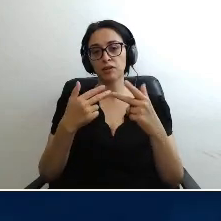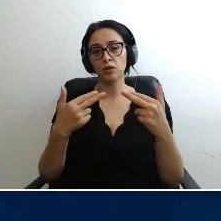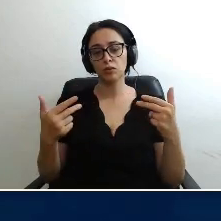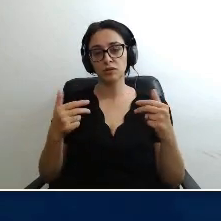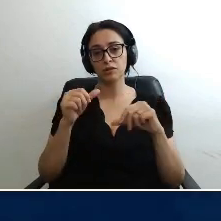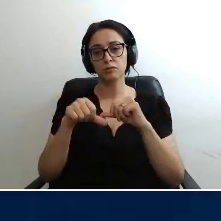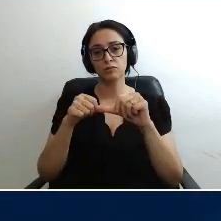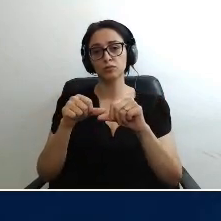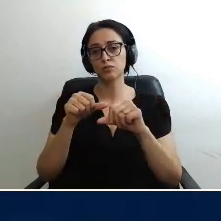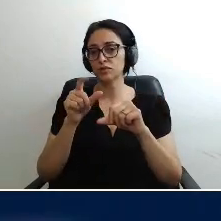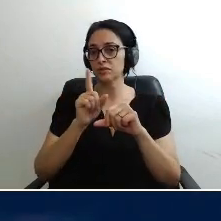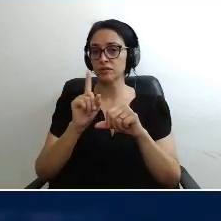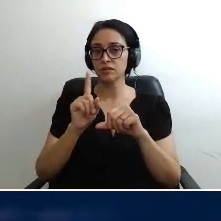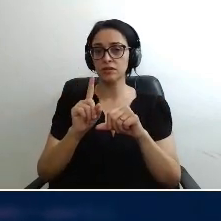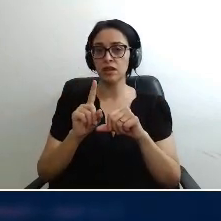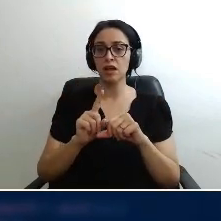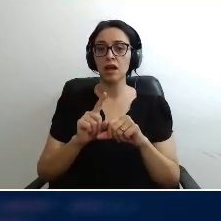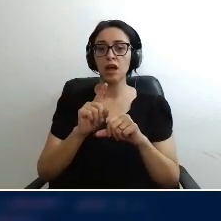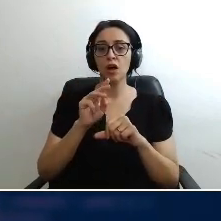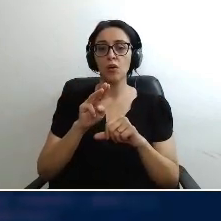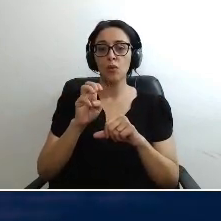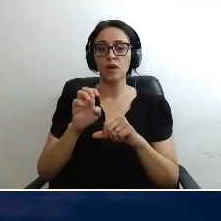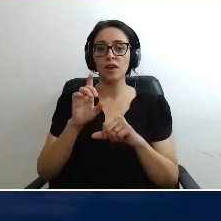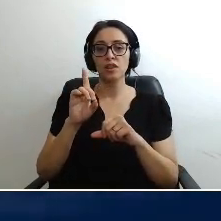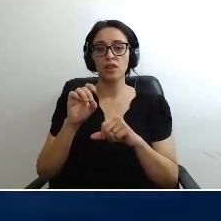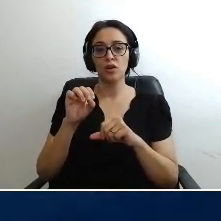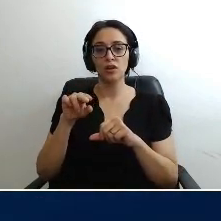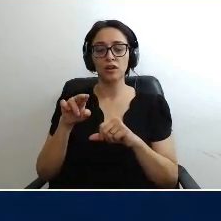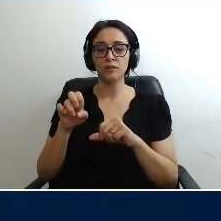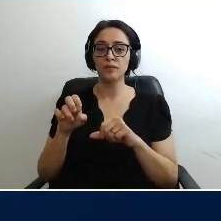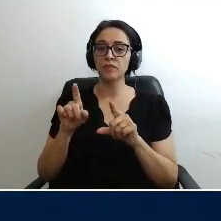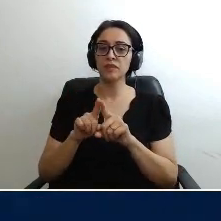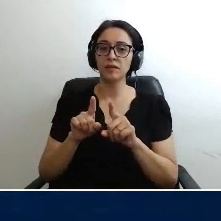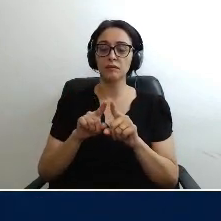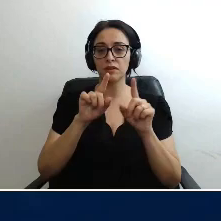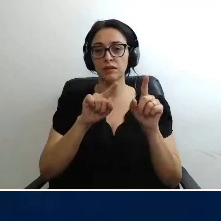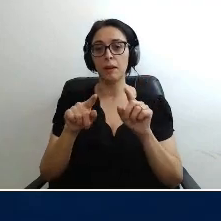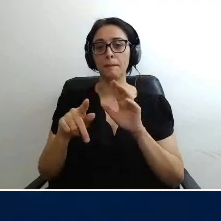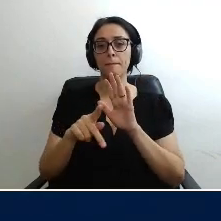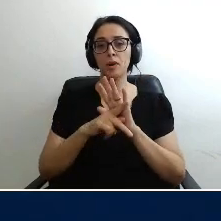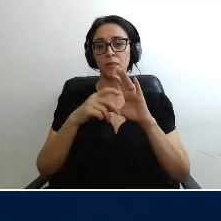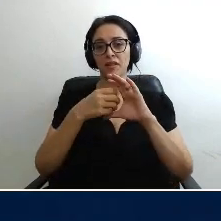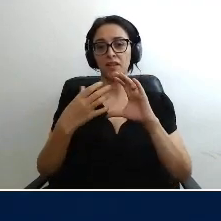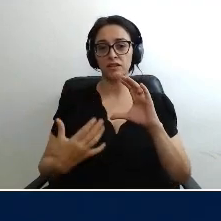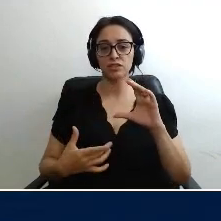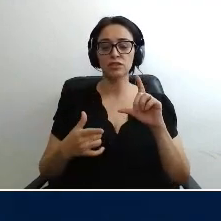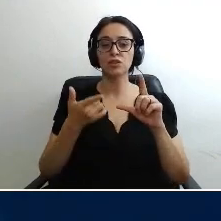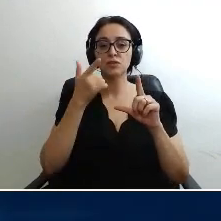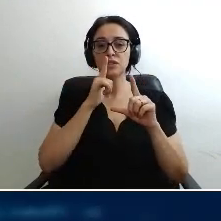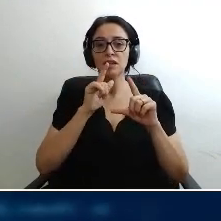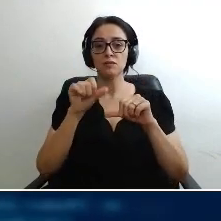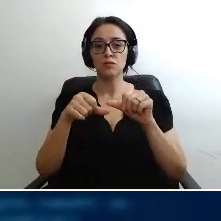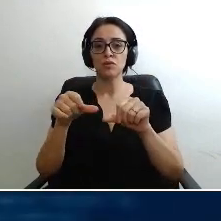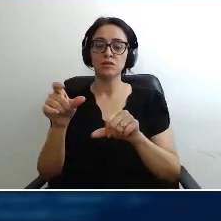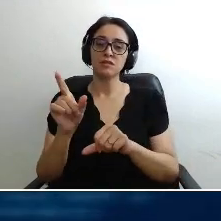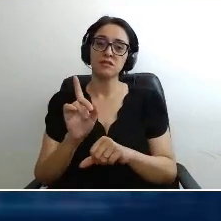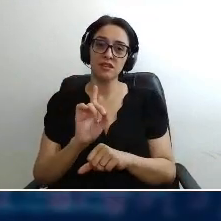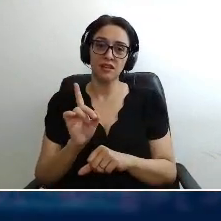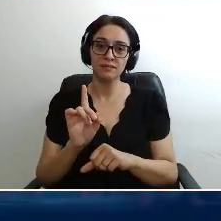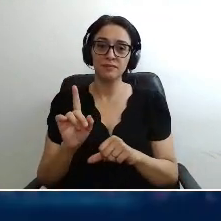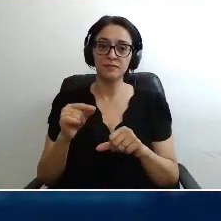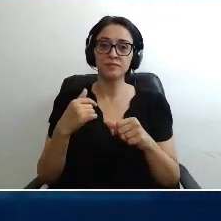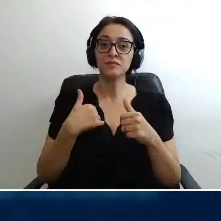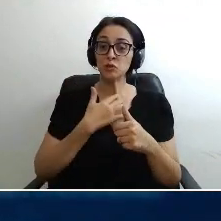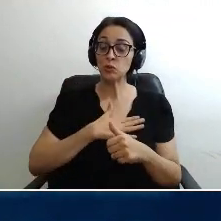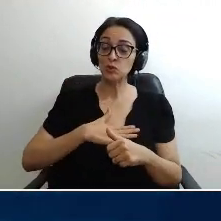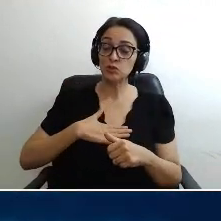com a propriedade read-only. Ela veio no PHP 8.1 para propriedades, né? Então a gente consegue deixar uma propriedade imutável, e a galera gostou muito disso,